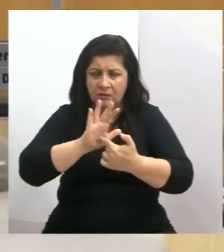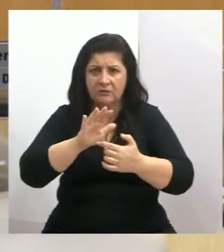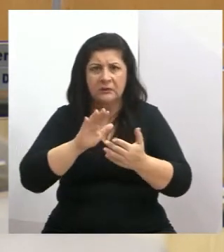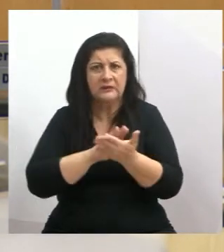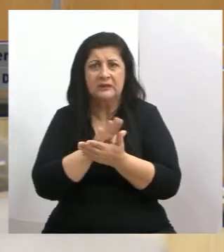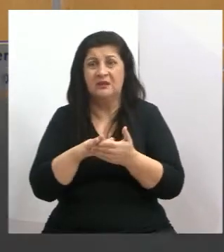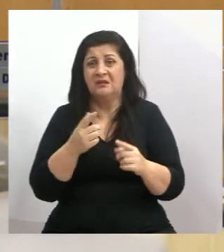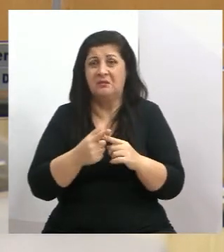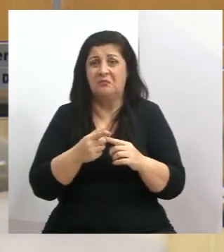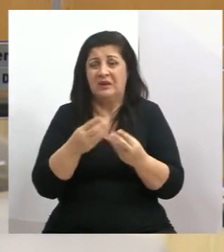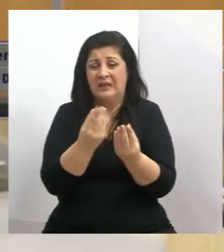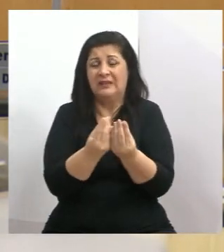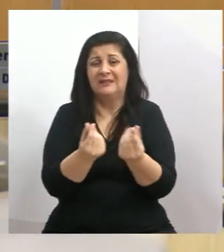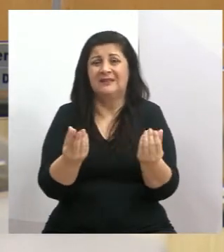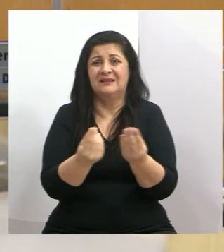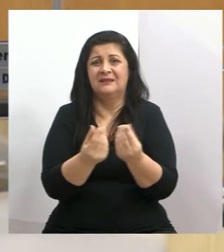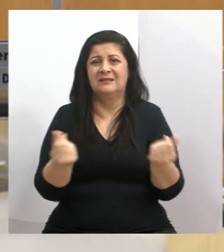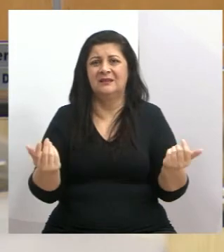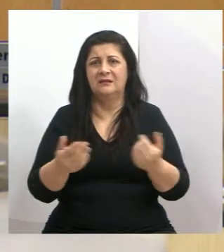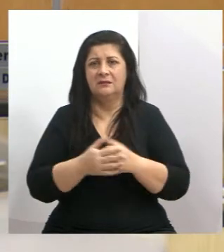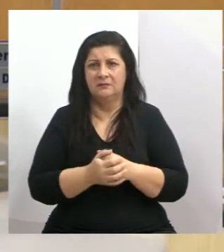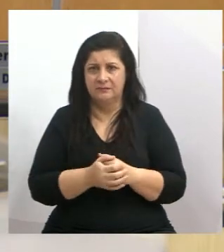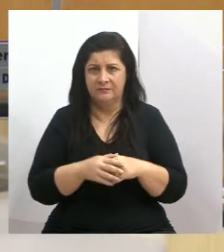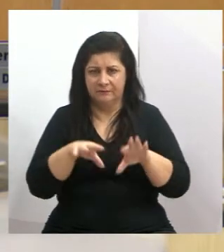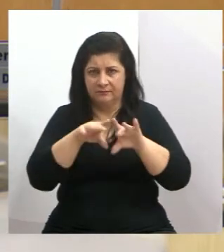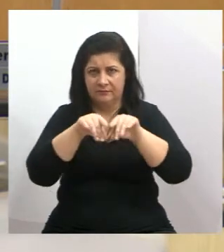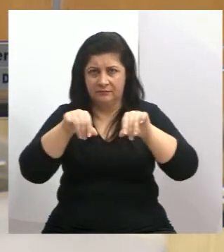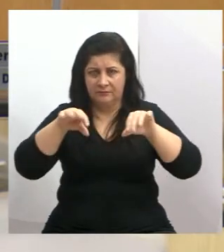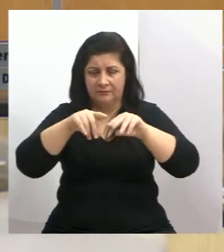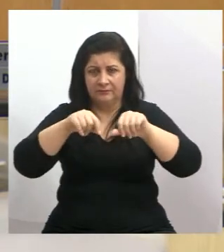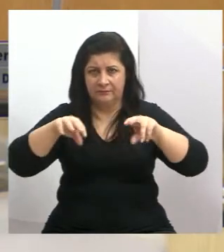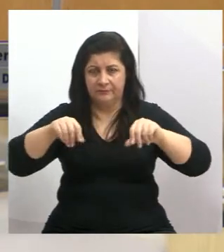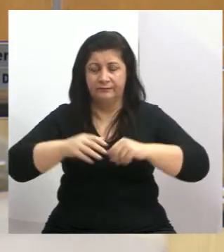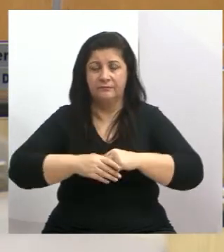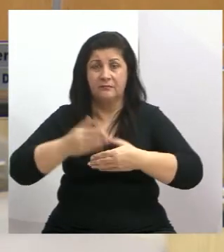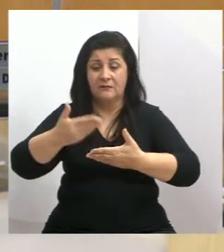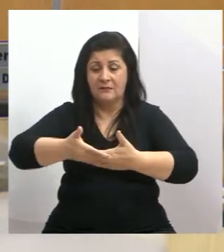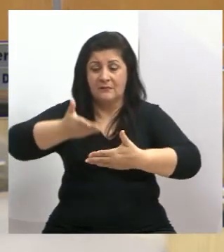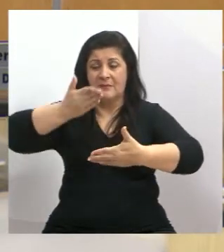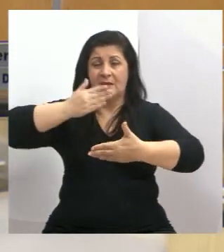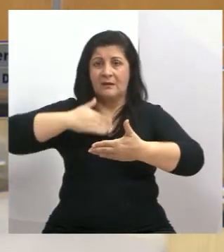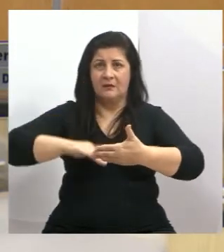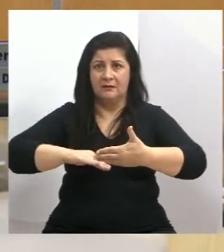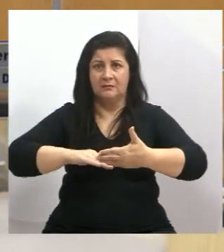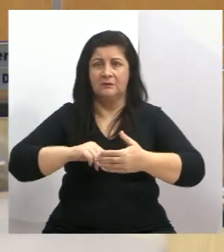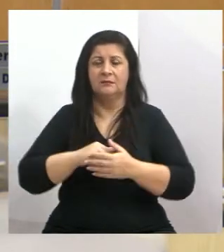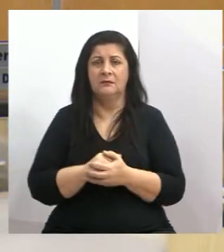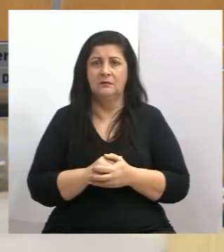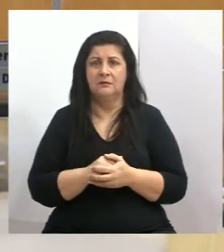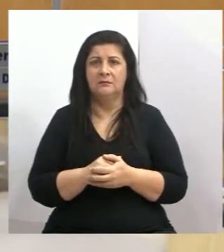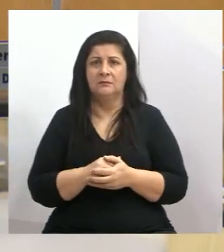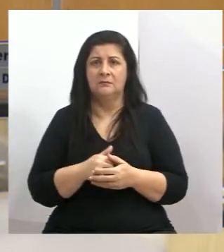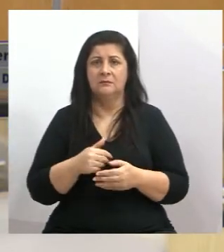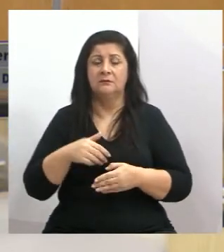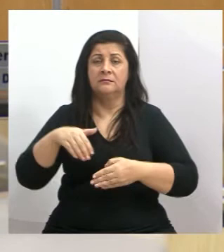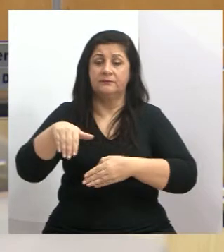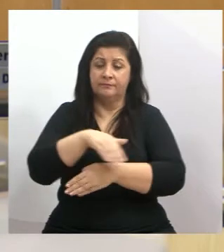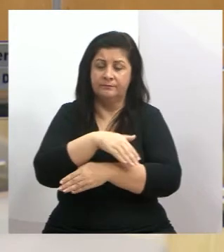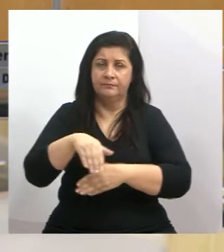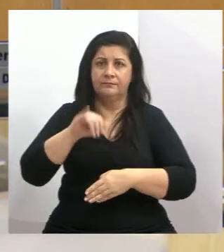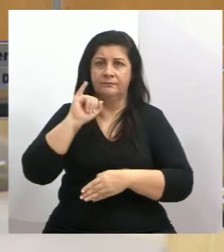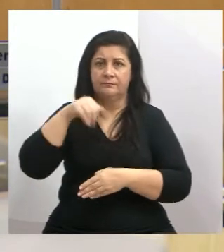terra considerando que na parte dos Fundos da construção está localizado final Avenida dos Imigrantes